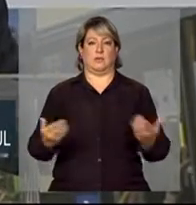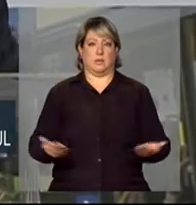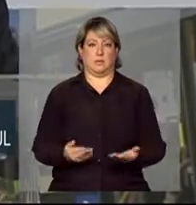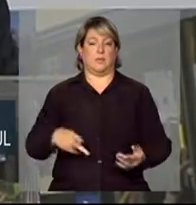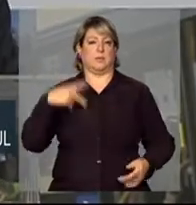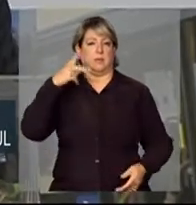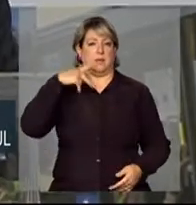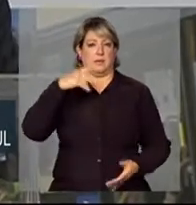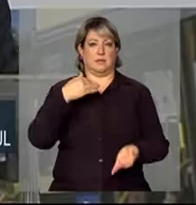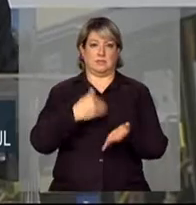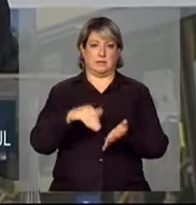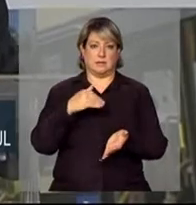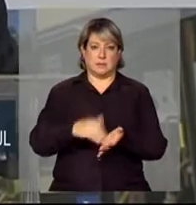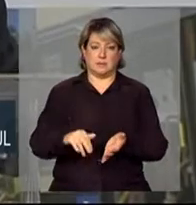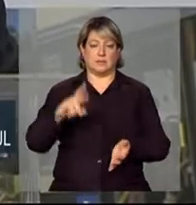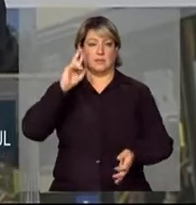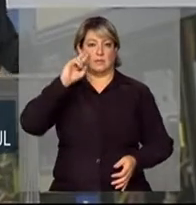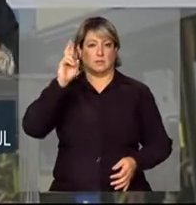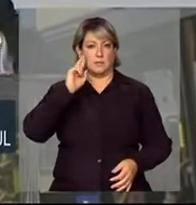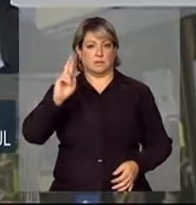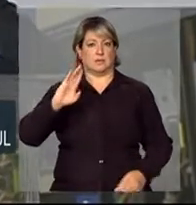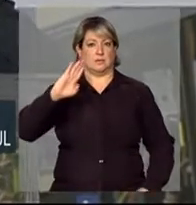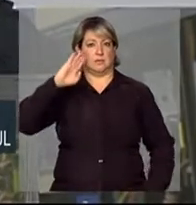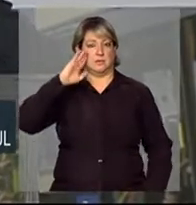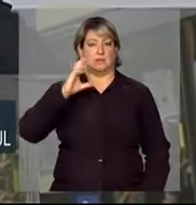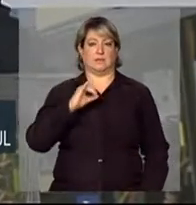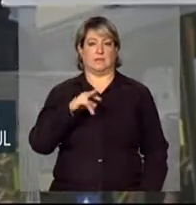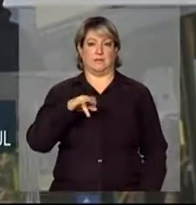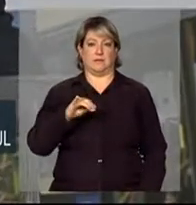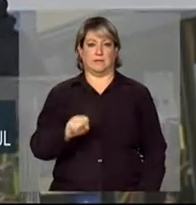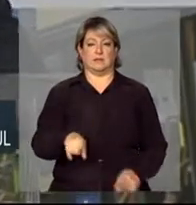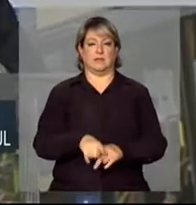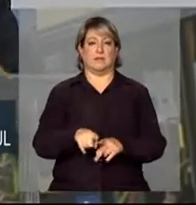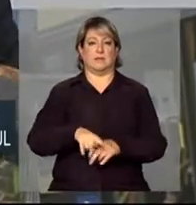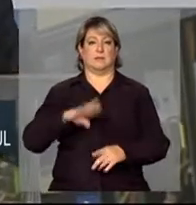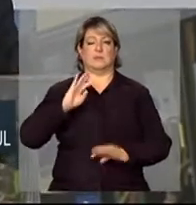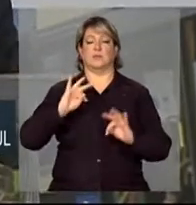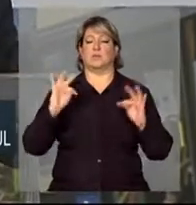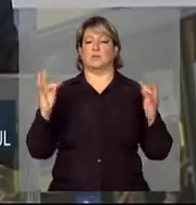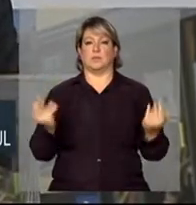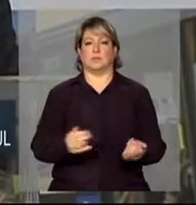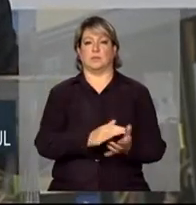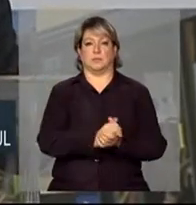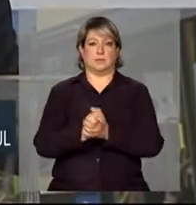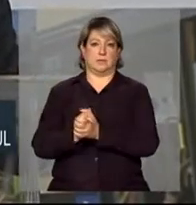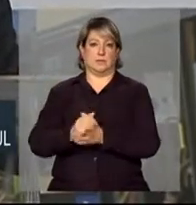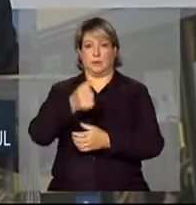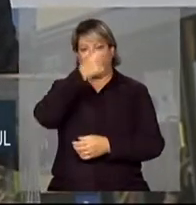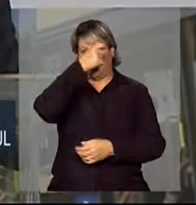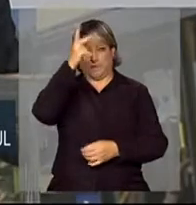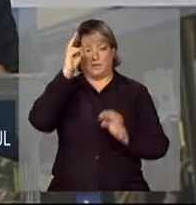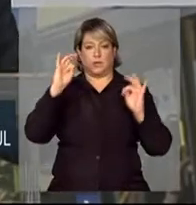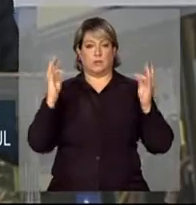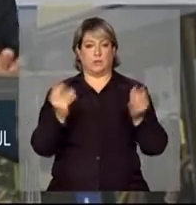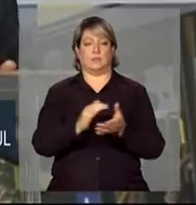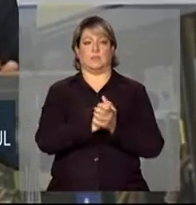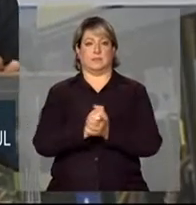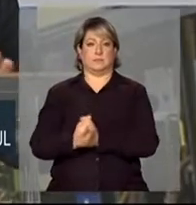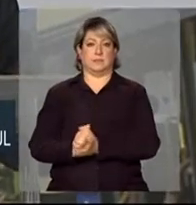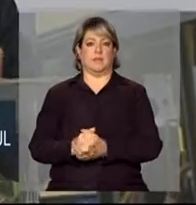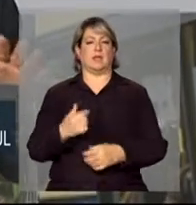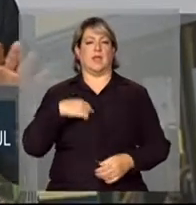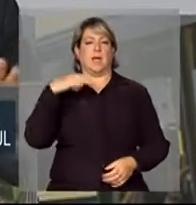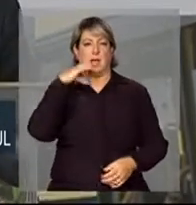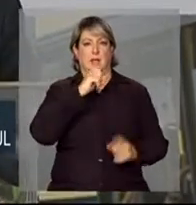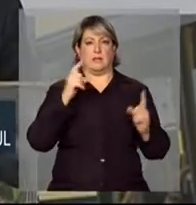parlamentares, autoridades civis e militares, senhoras e senhores, prefeitos e prefeitas. Vou ser bastante